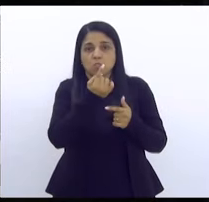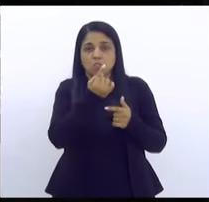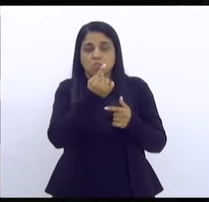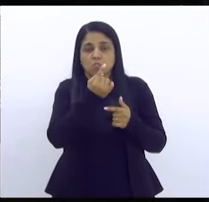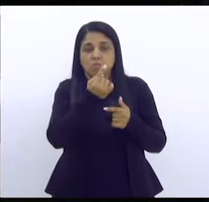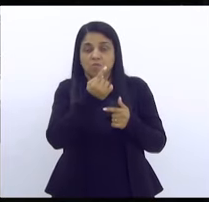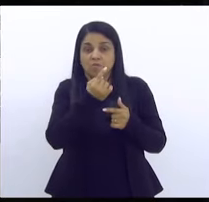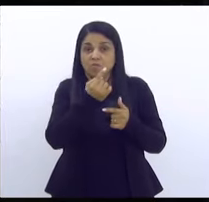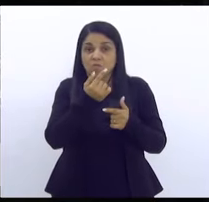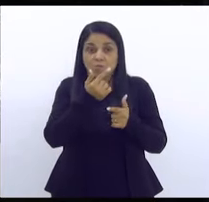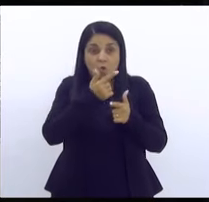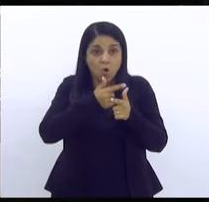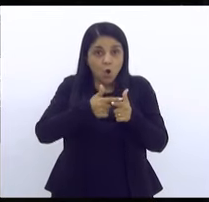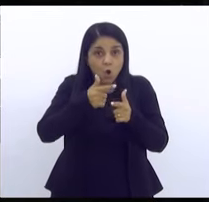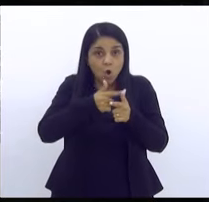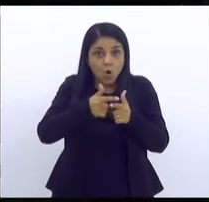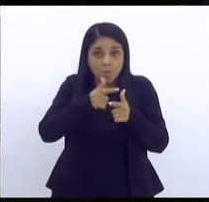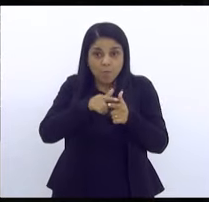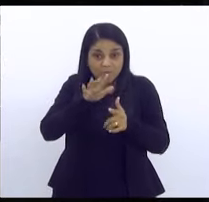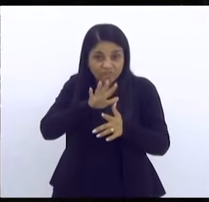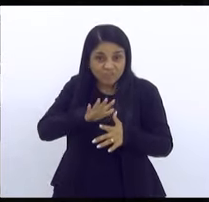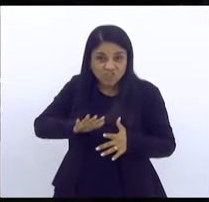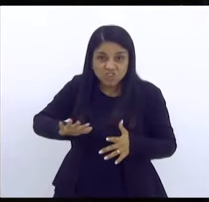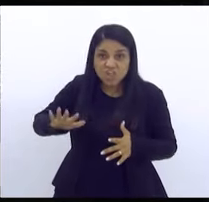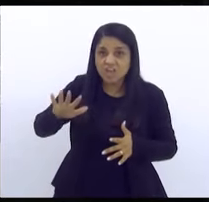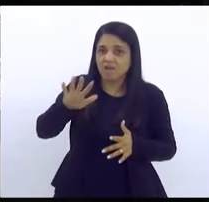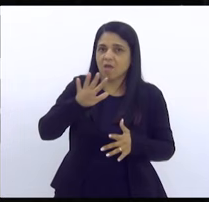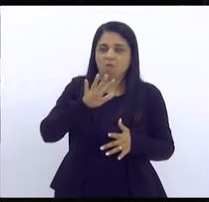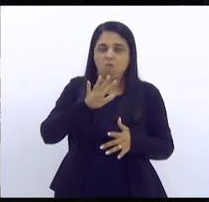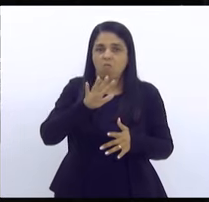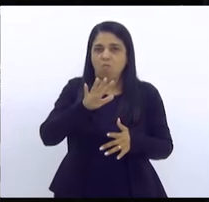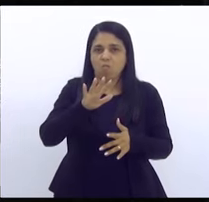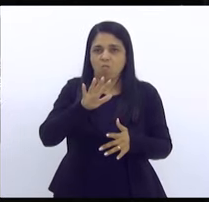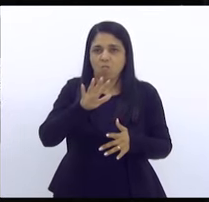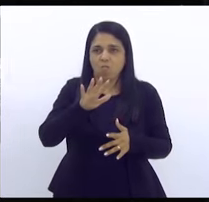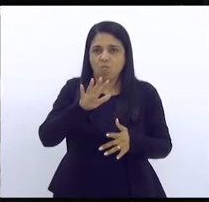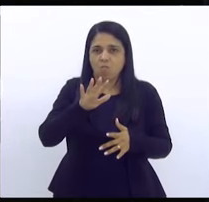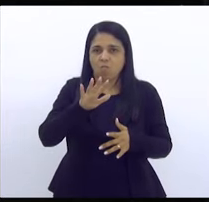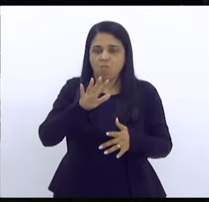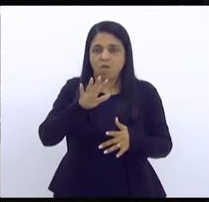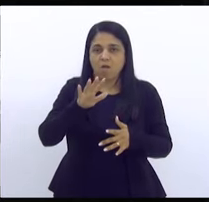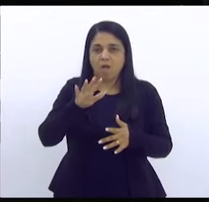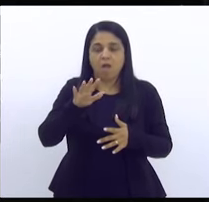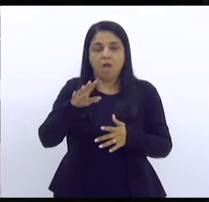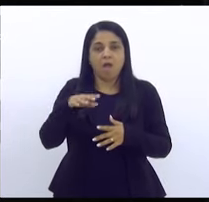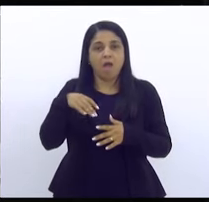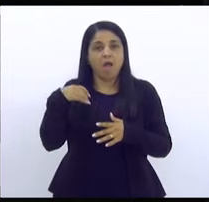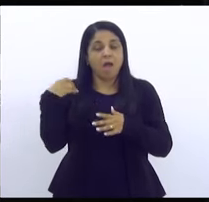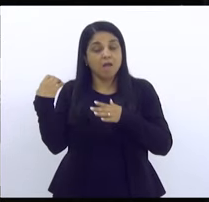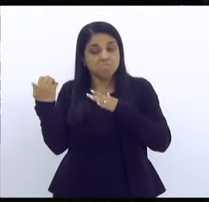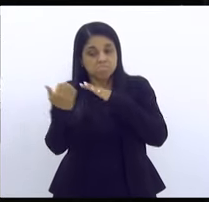pontual, foi um problema global, que caberia à empresa ter